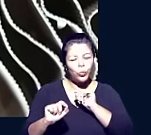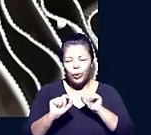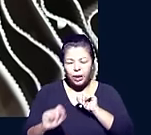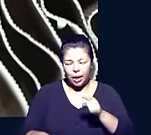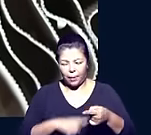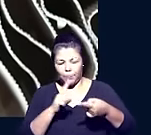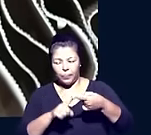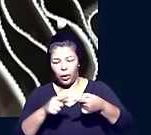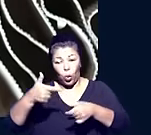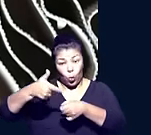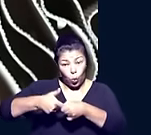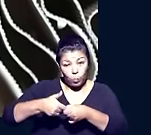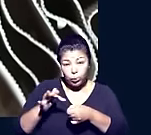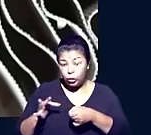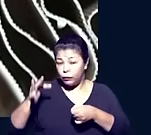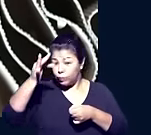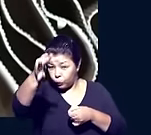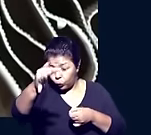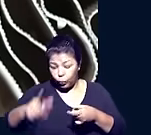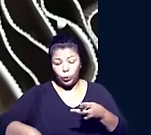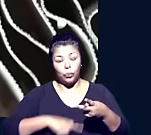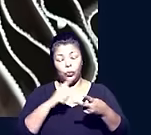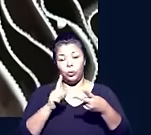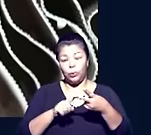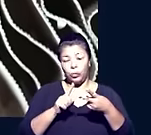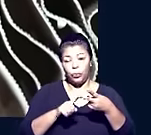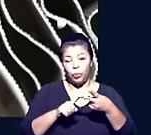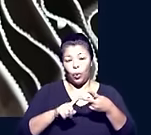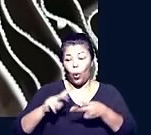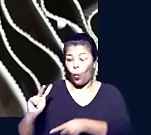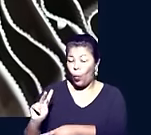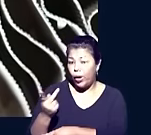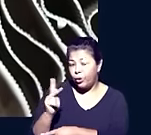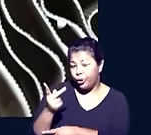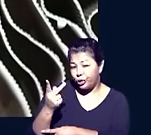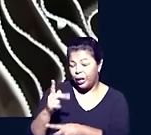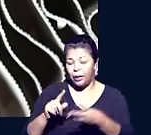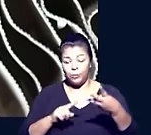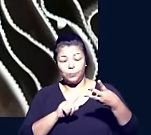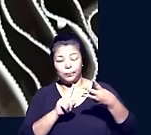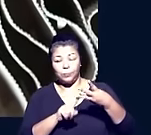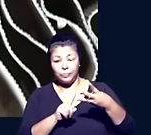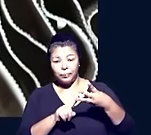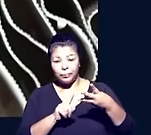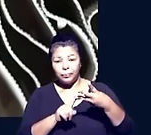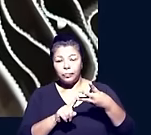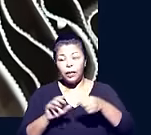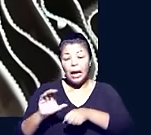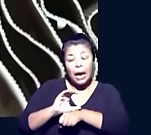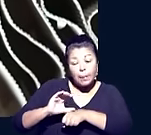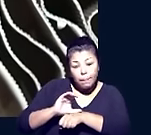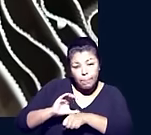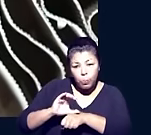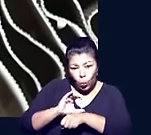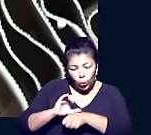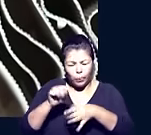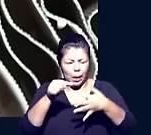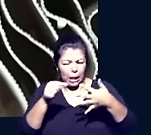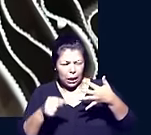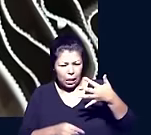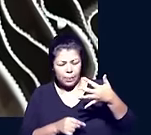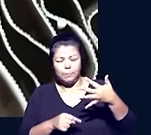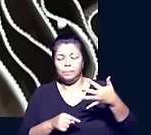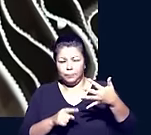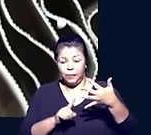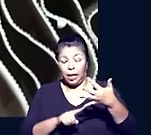futuro como eh a o hidrogênio como eolic off Shock créditos de carbono tem o patente e o